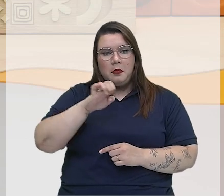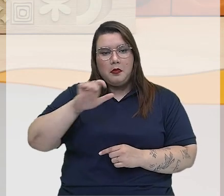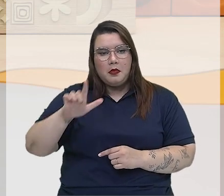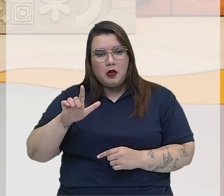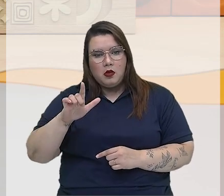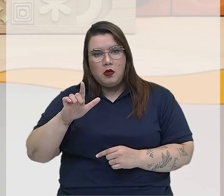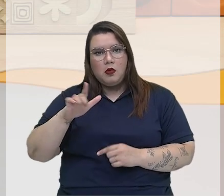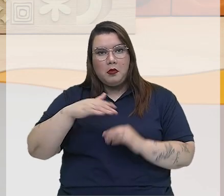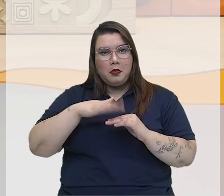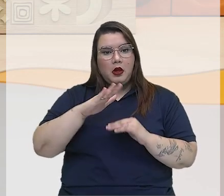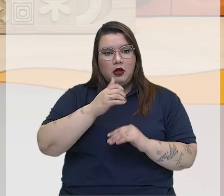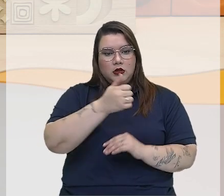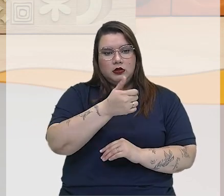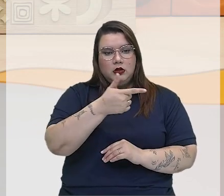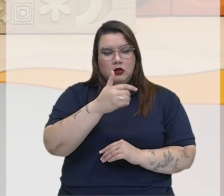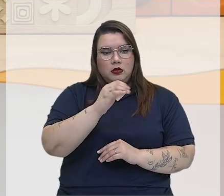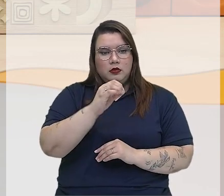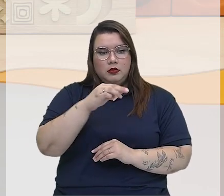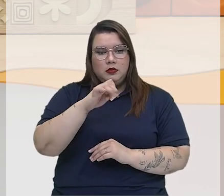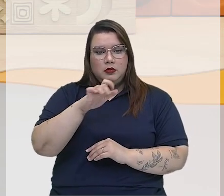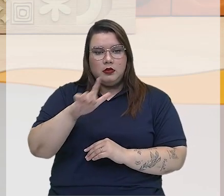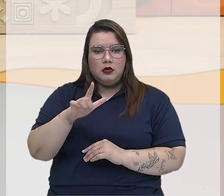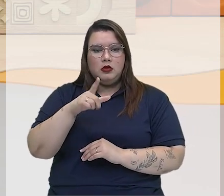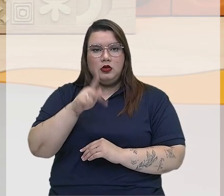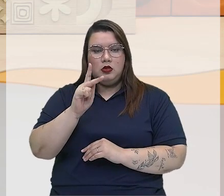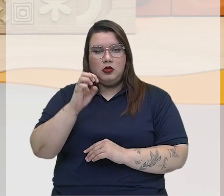diâmetro, com, aí olha só,